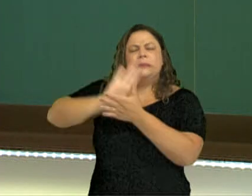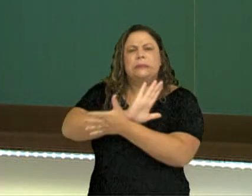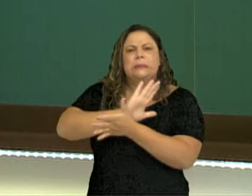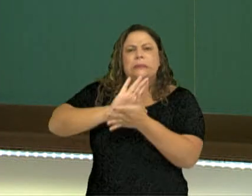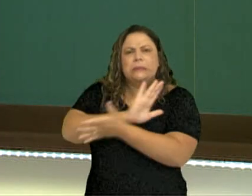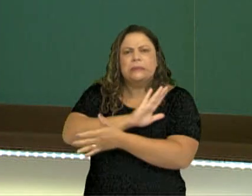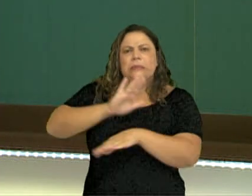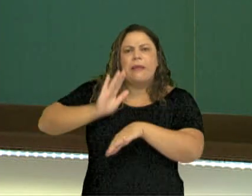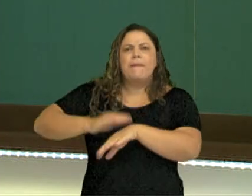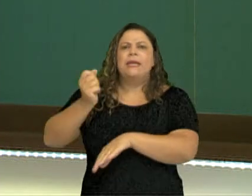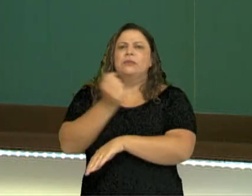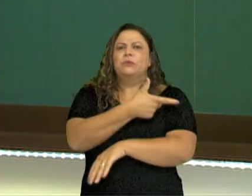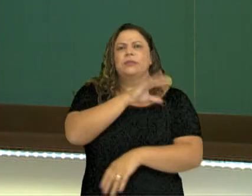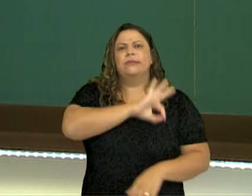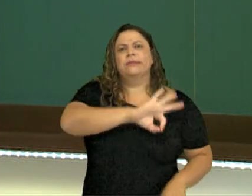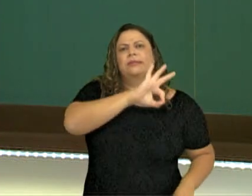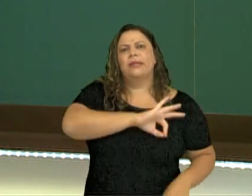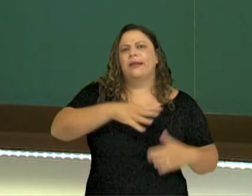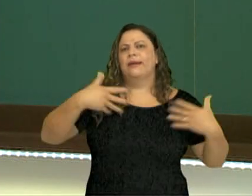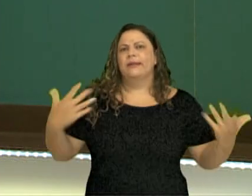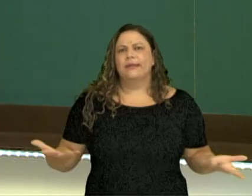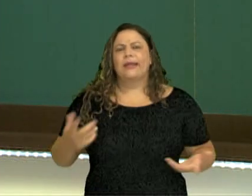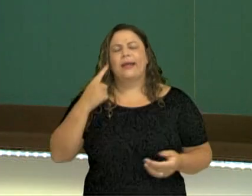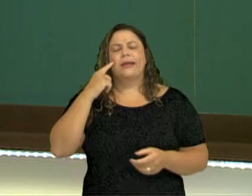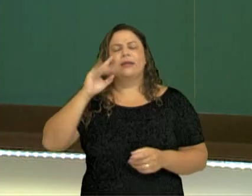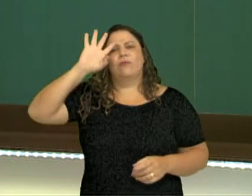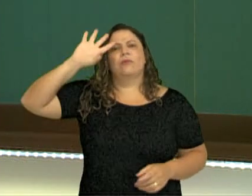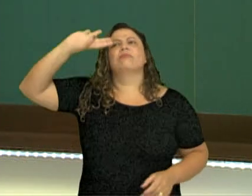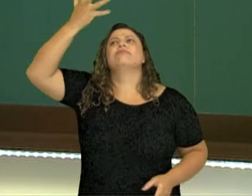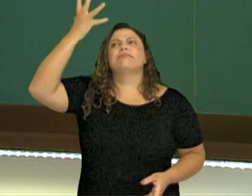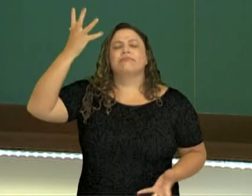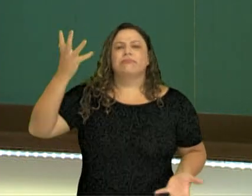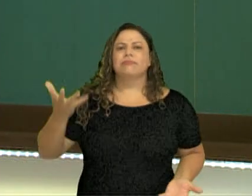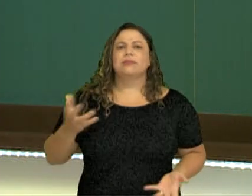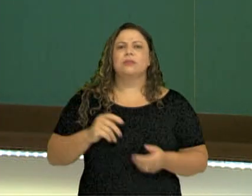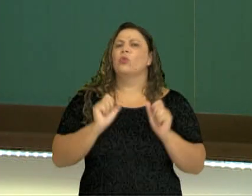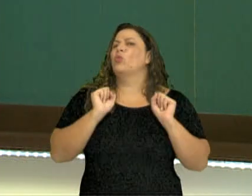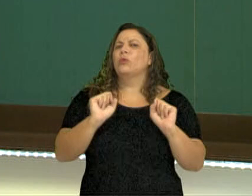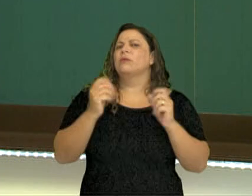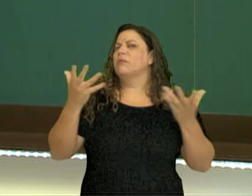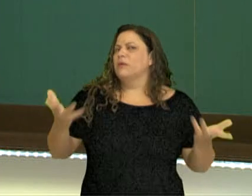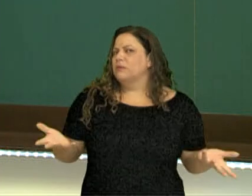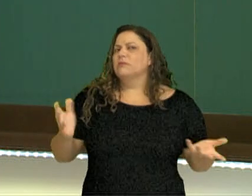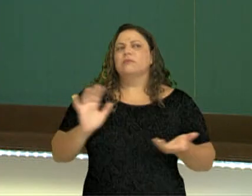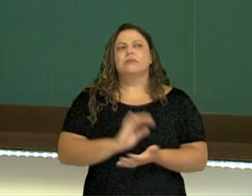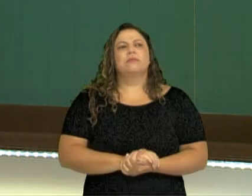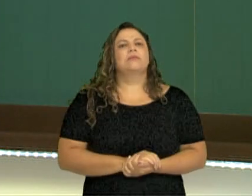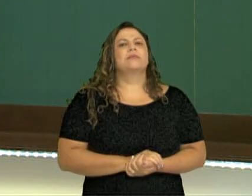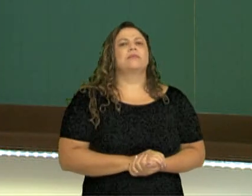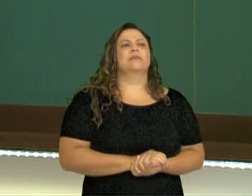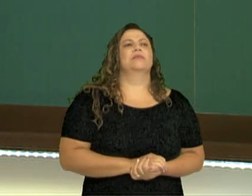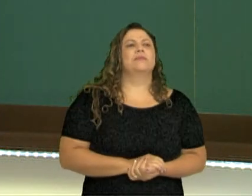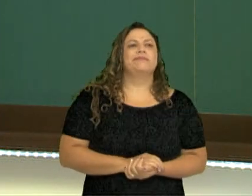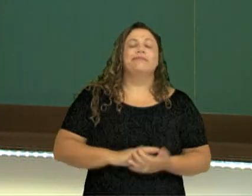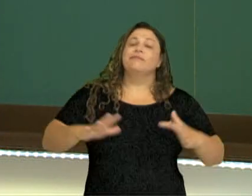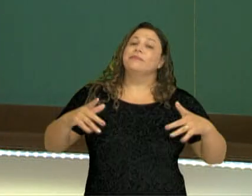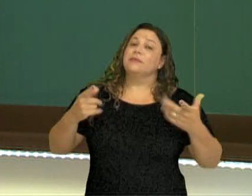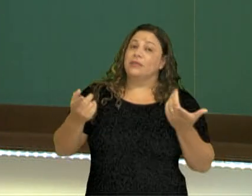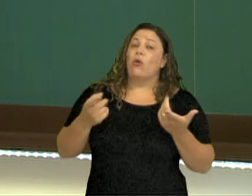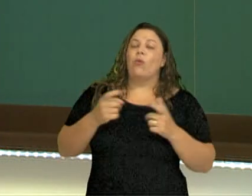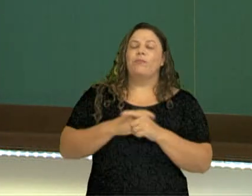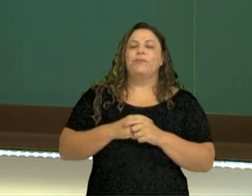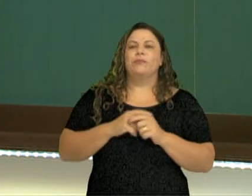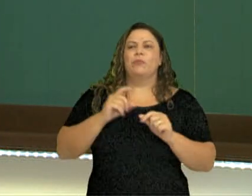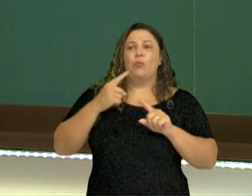ganha, temos que achar uma solução. Então, vamos ver o que a gente pode fazer. Então, o endividamento, como eu falei, é quando a gente